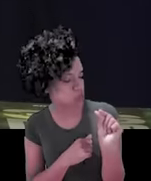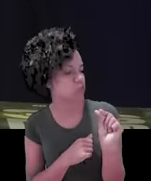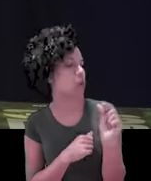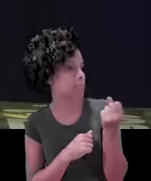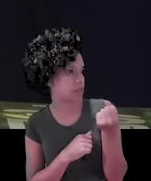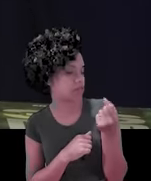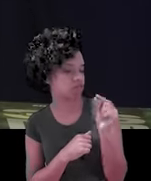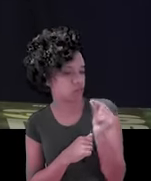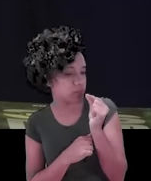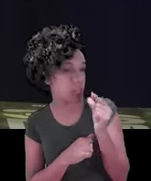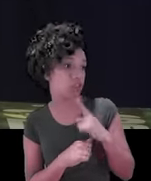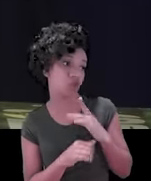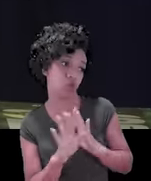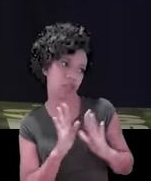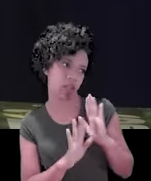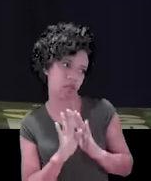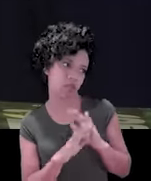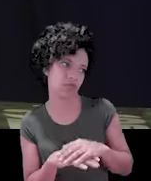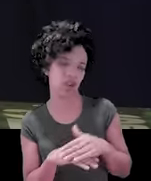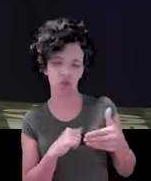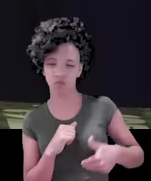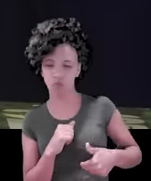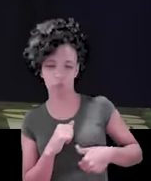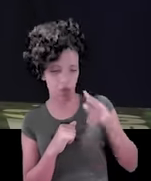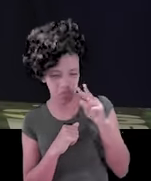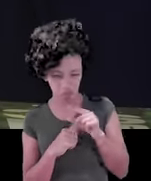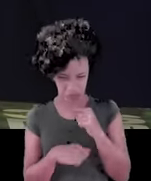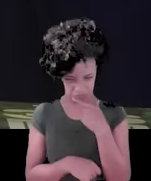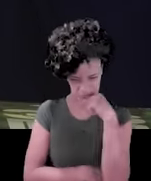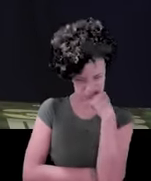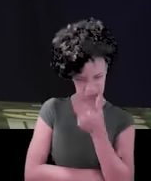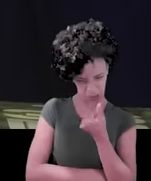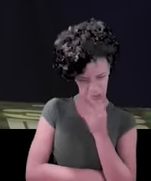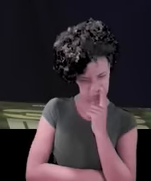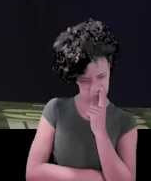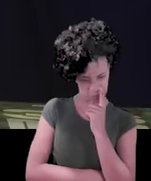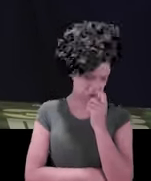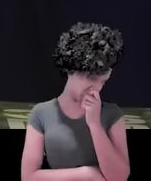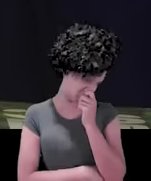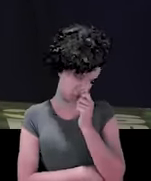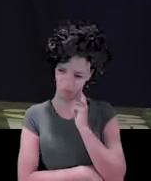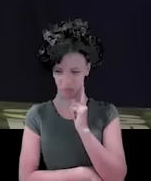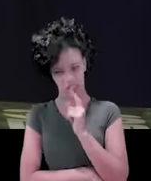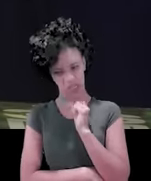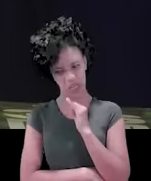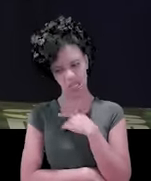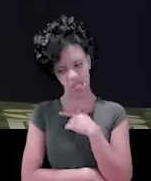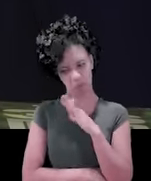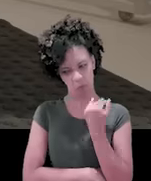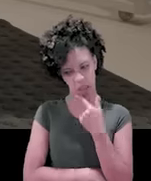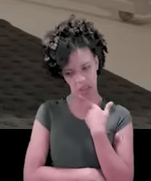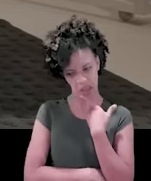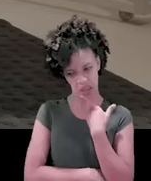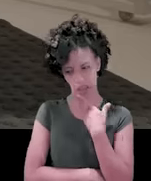assim eu tinha muito cuidado com isso mesmo com fome cara eu viu a estrada para comer esse mulher que o